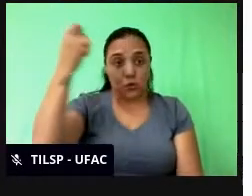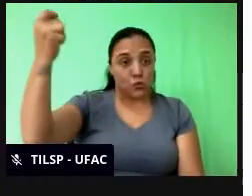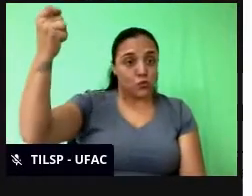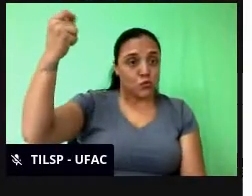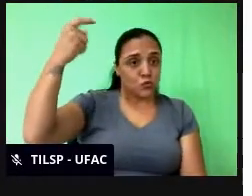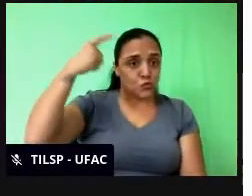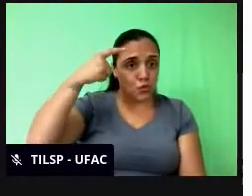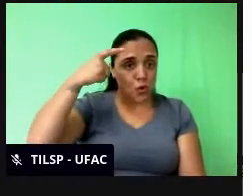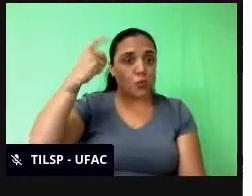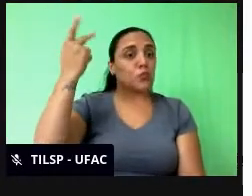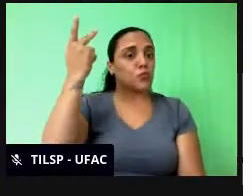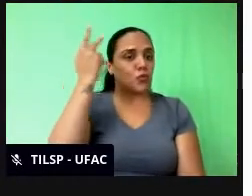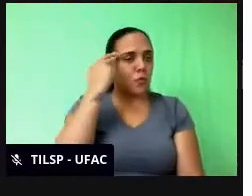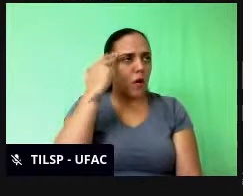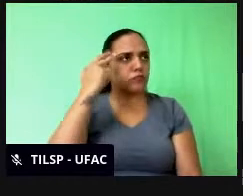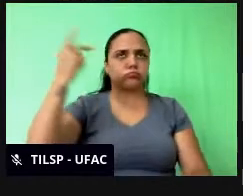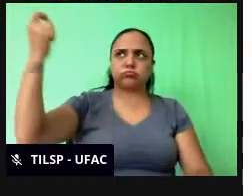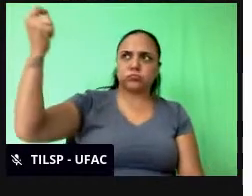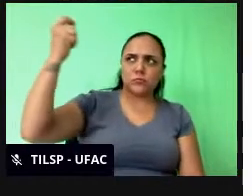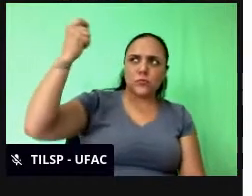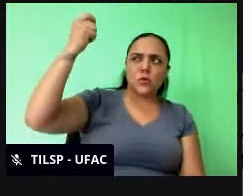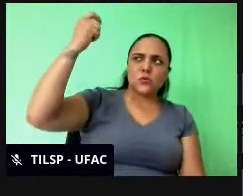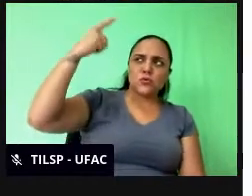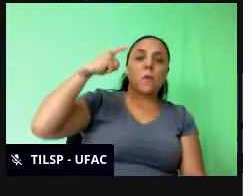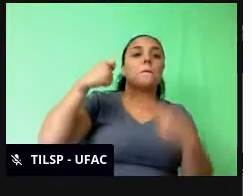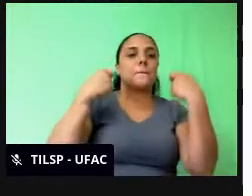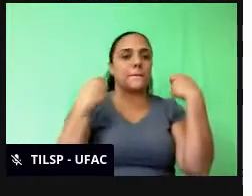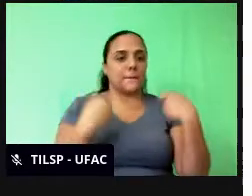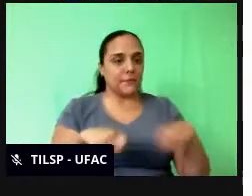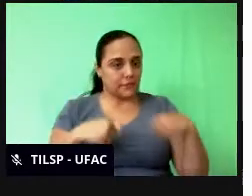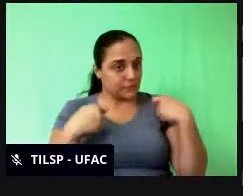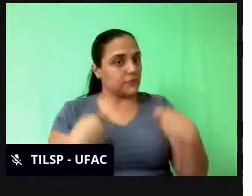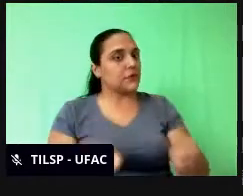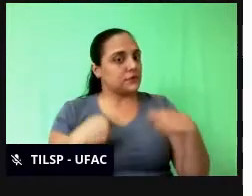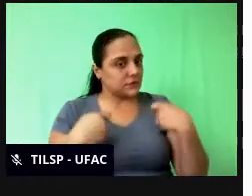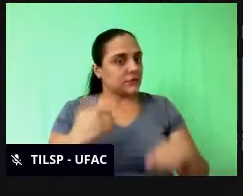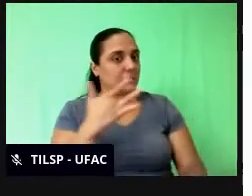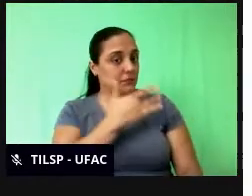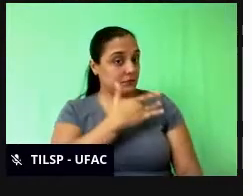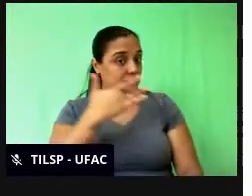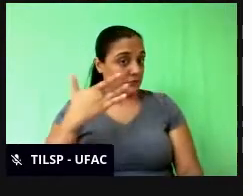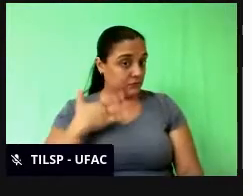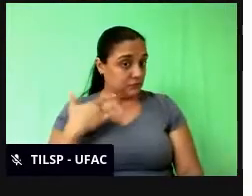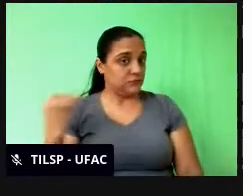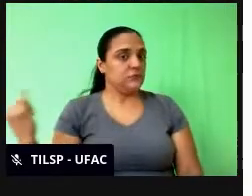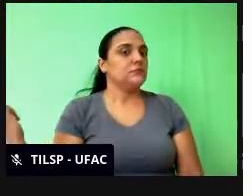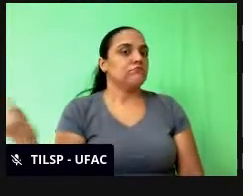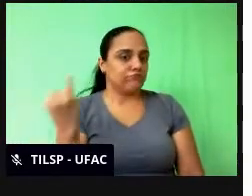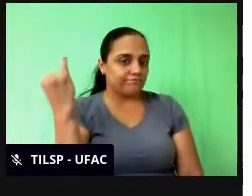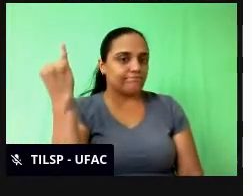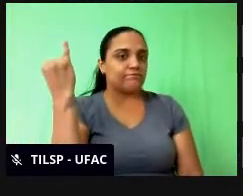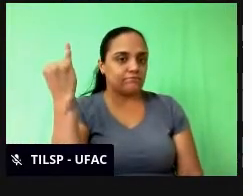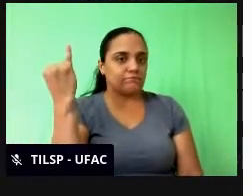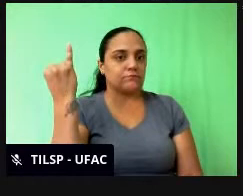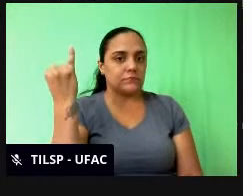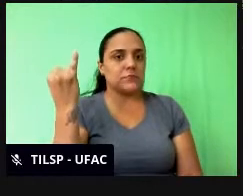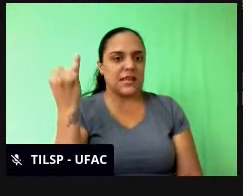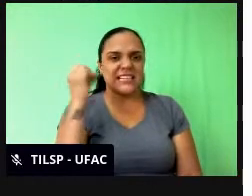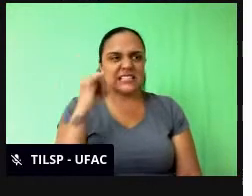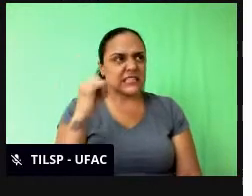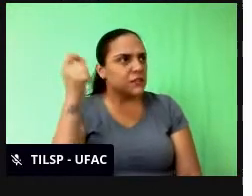nossa principal fonte é a exposição ao sol. Nesse caso, se ele tiver concentrações alteradas, a gente pode utilizar